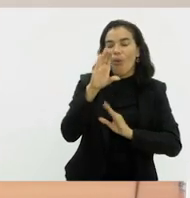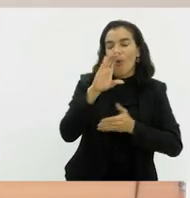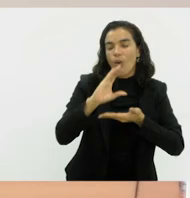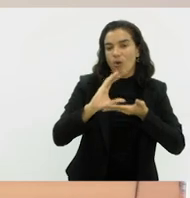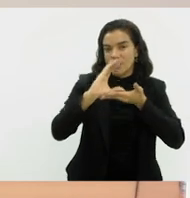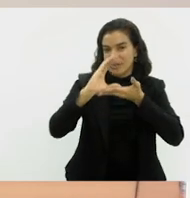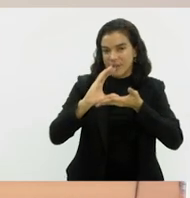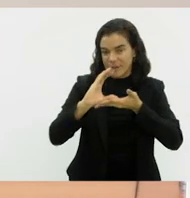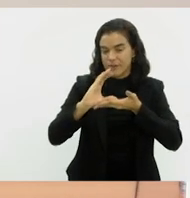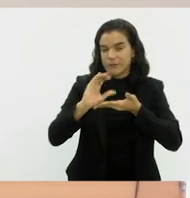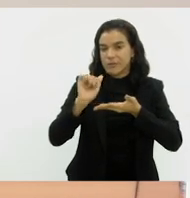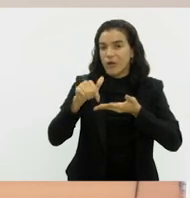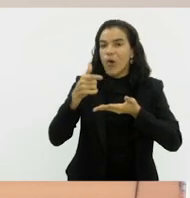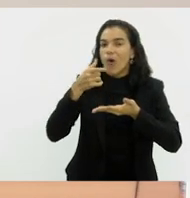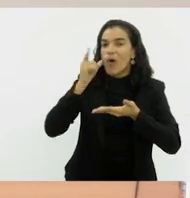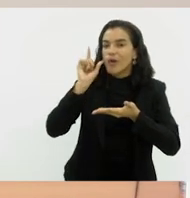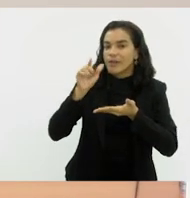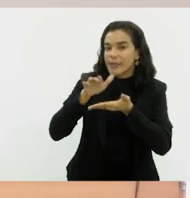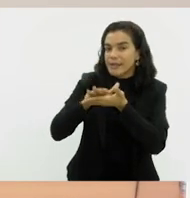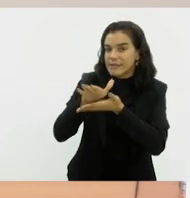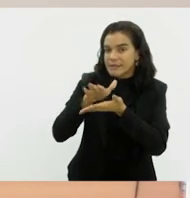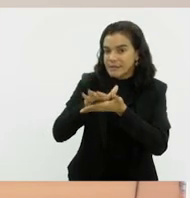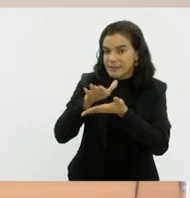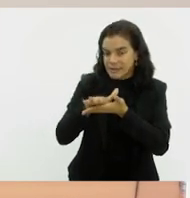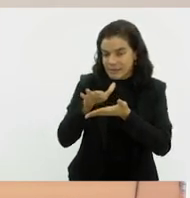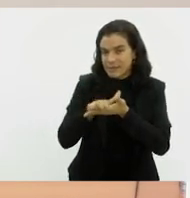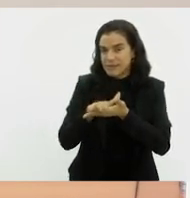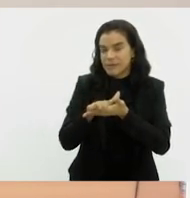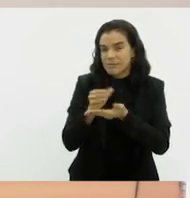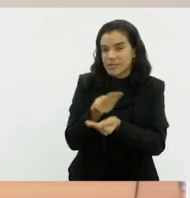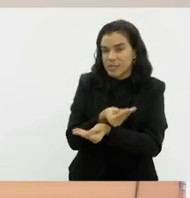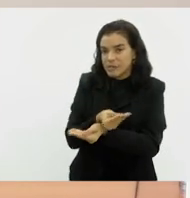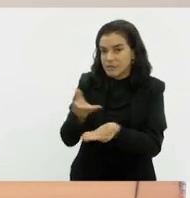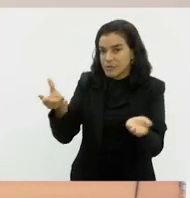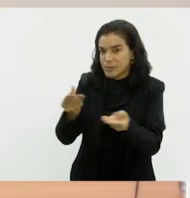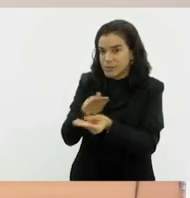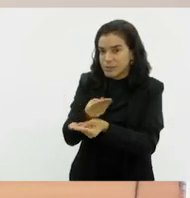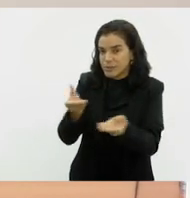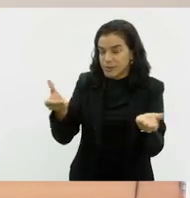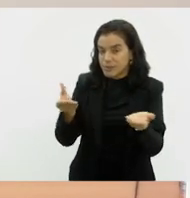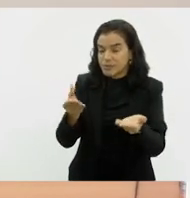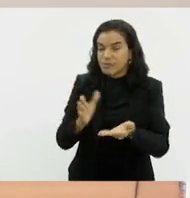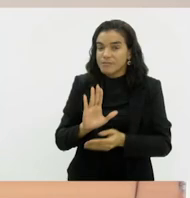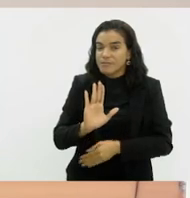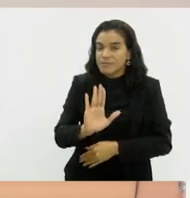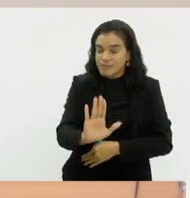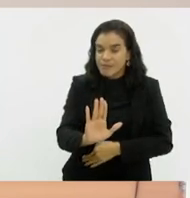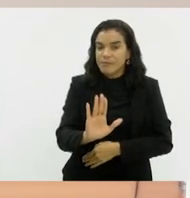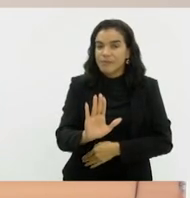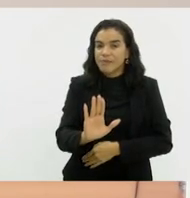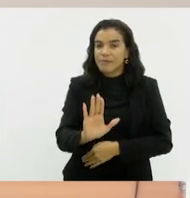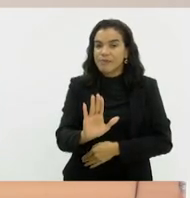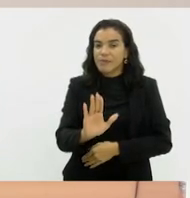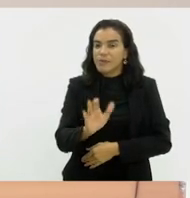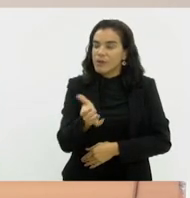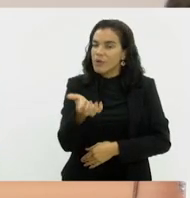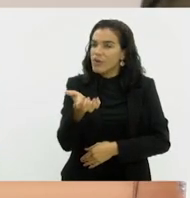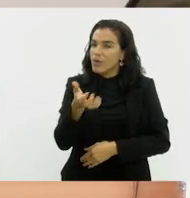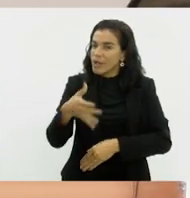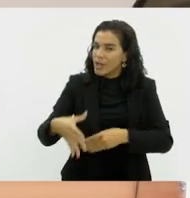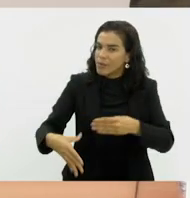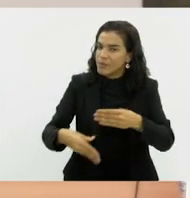ontem, para a gente até distribuir aqui. Mas eu queria fazer uma